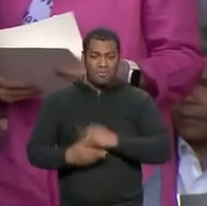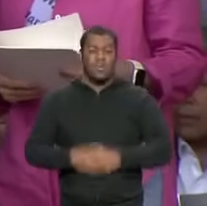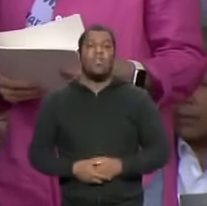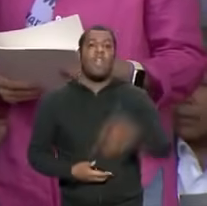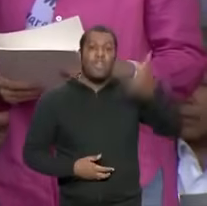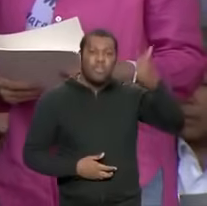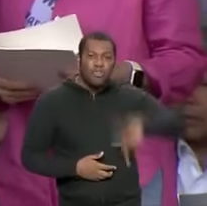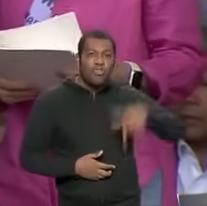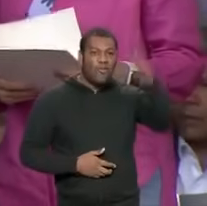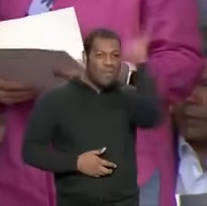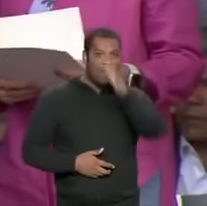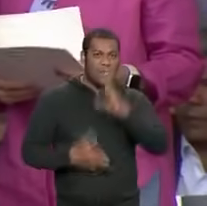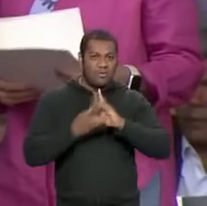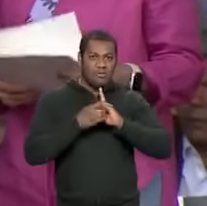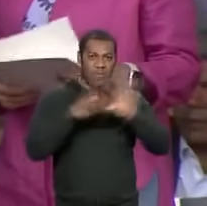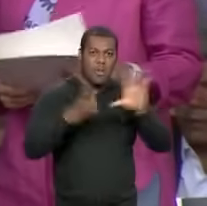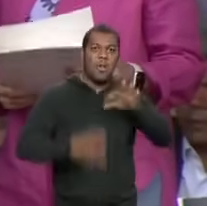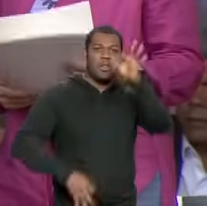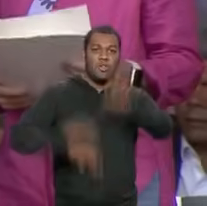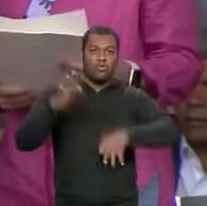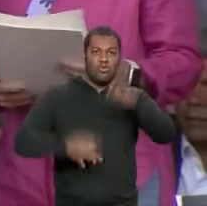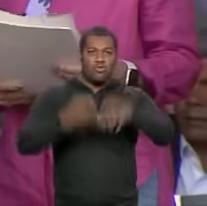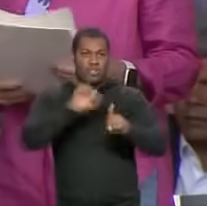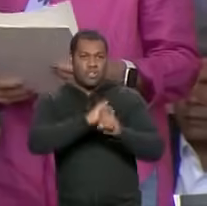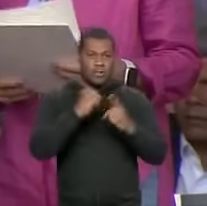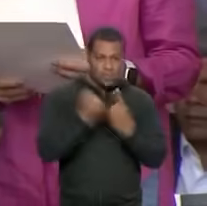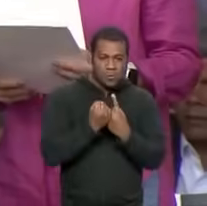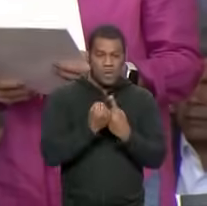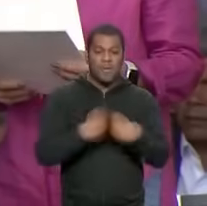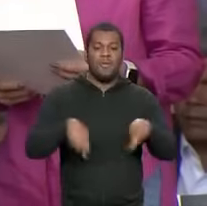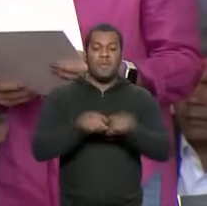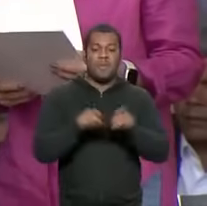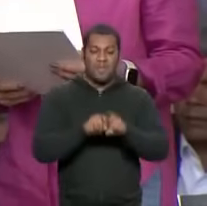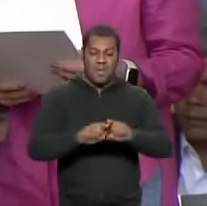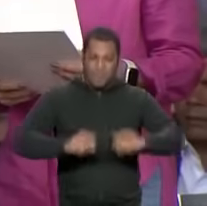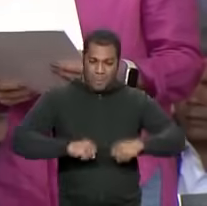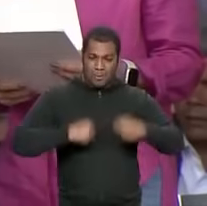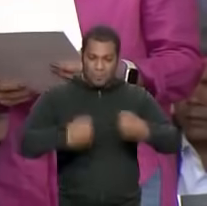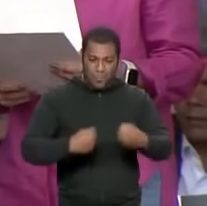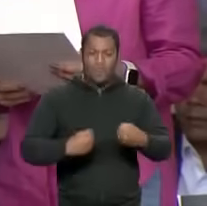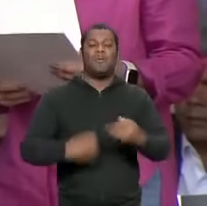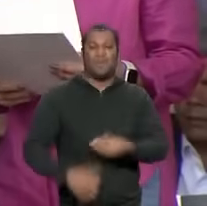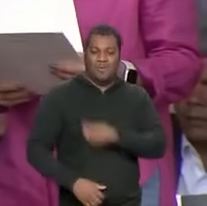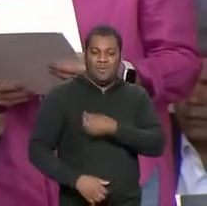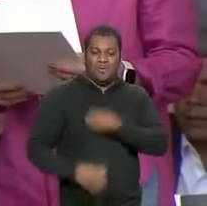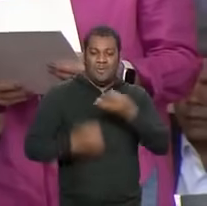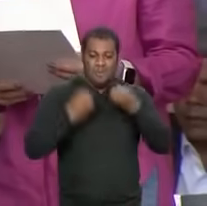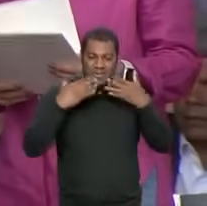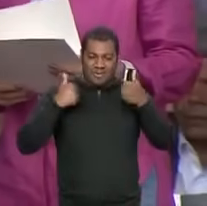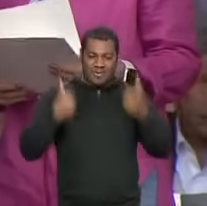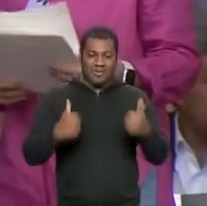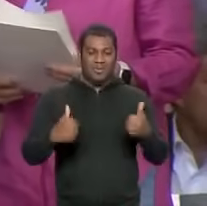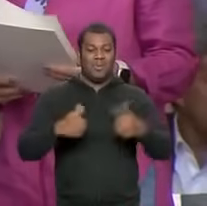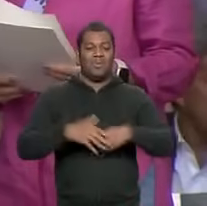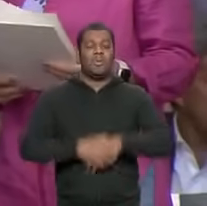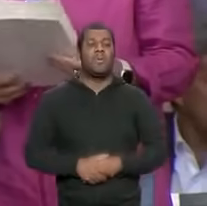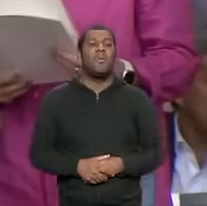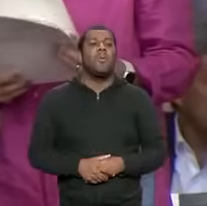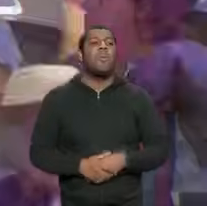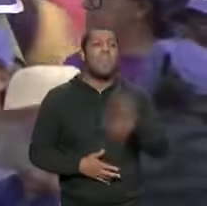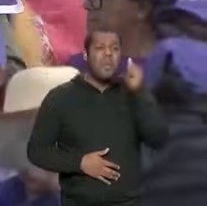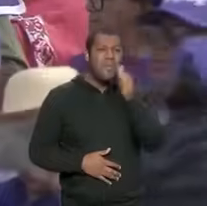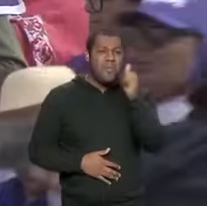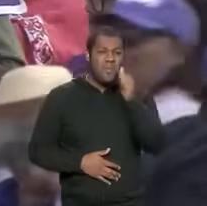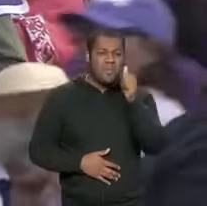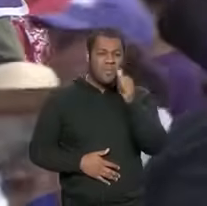à democracia a justiça social e a busca do Bem Viver querida as Margaridas é